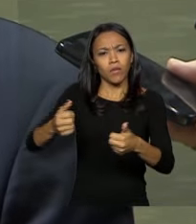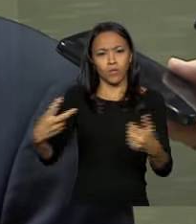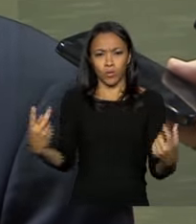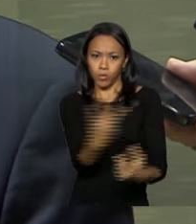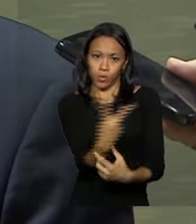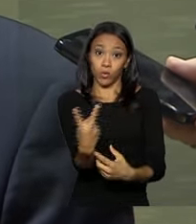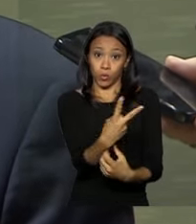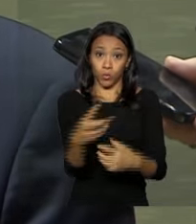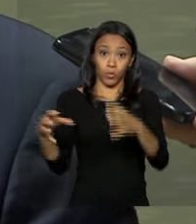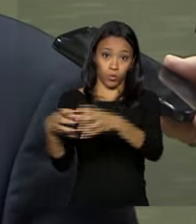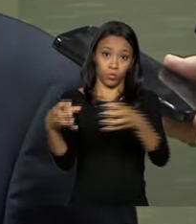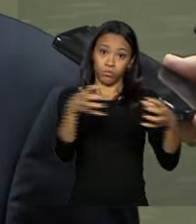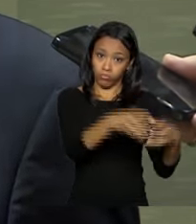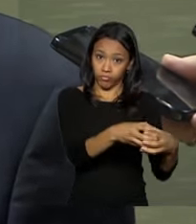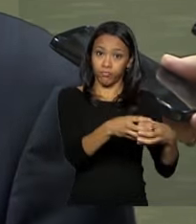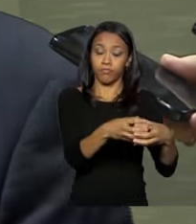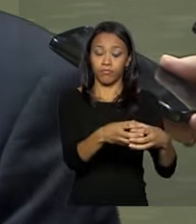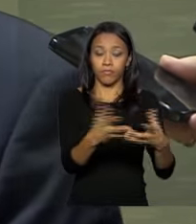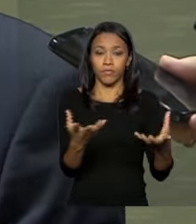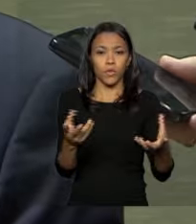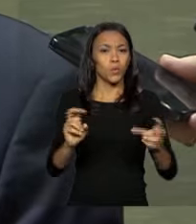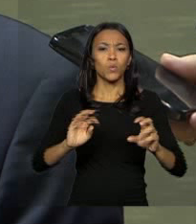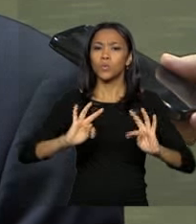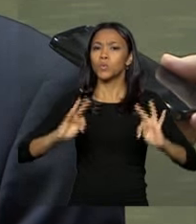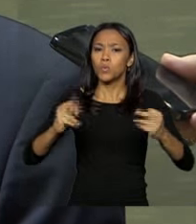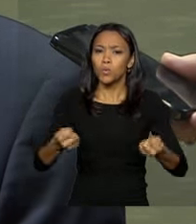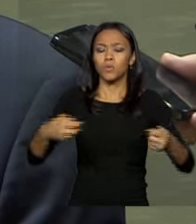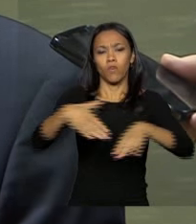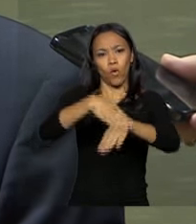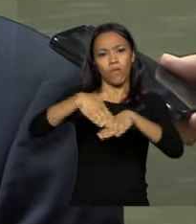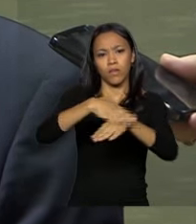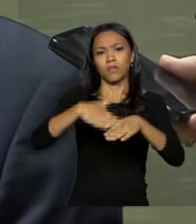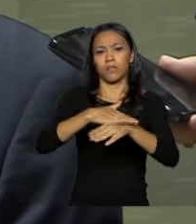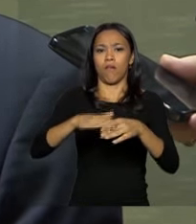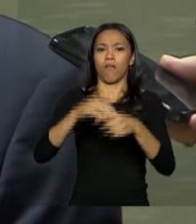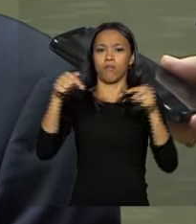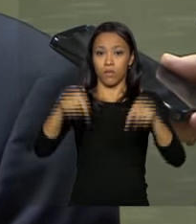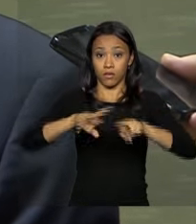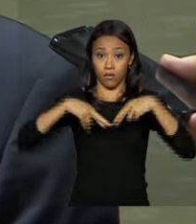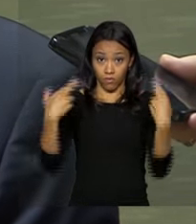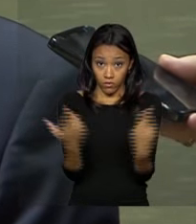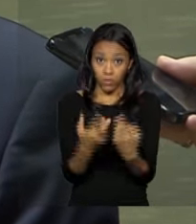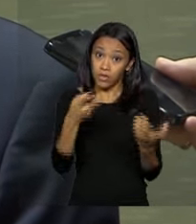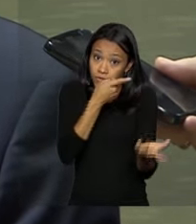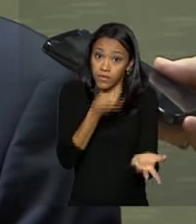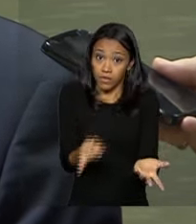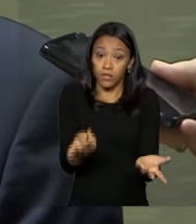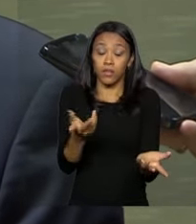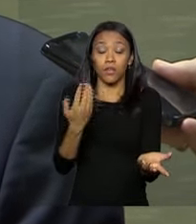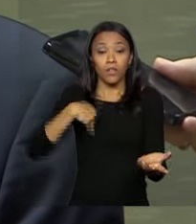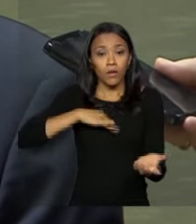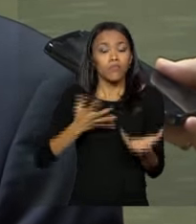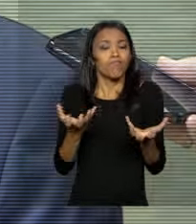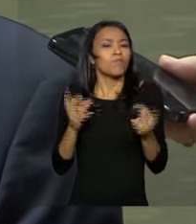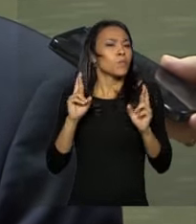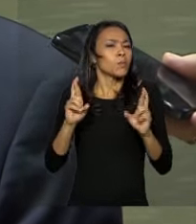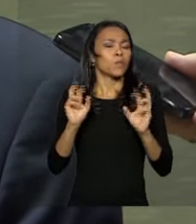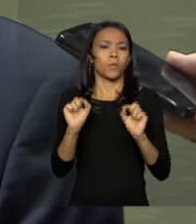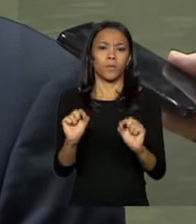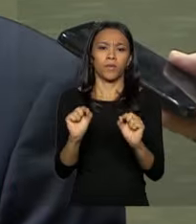duas mandatárias, todos os resultados iniciais dessa visita. E a nossa expectativa é de que com isso